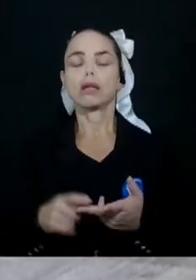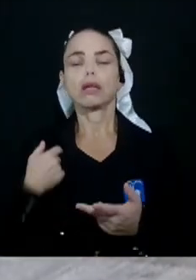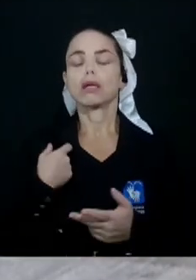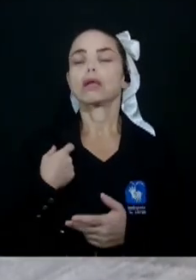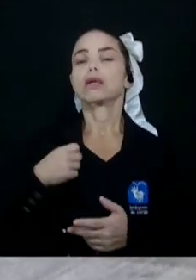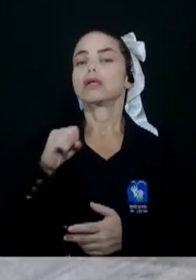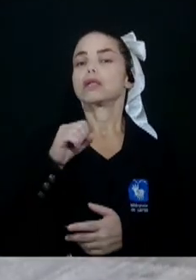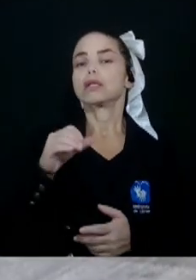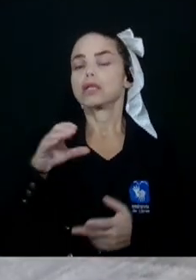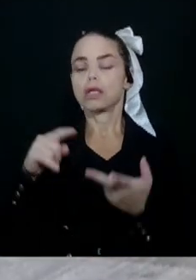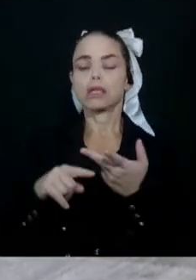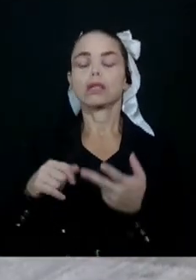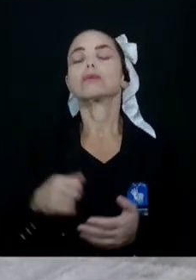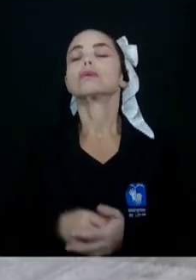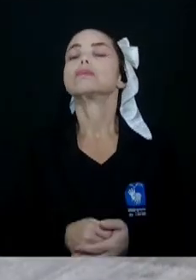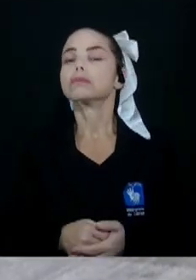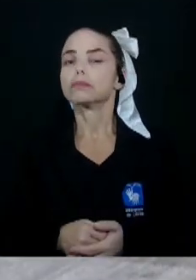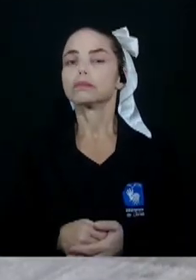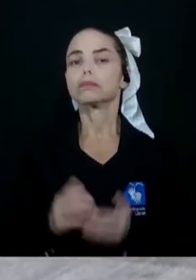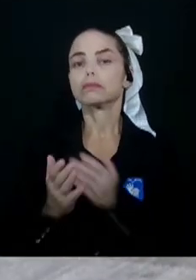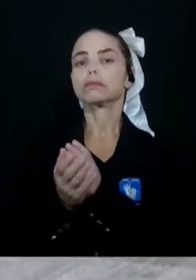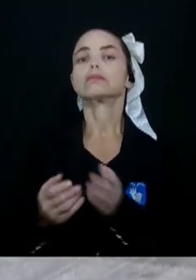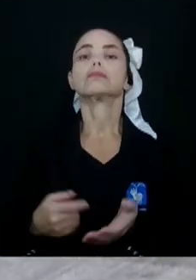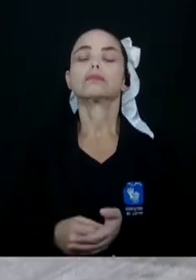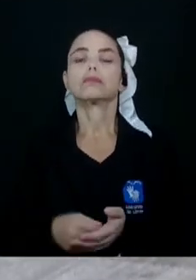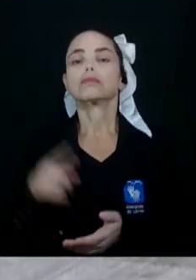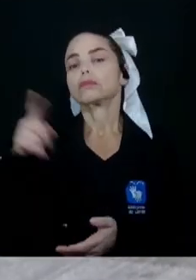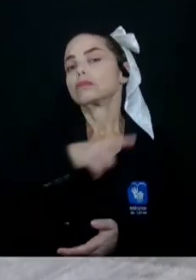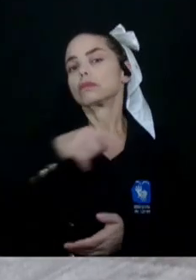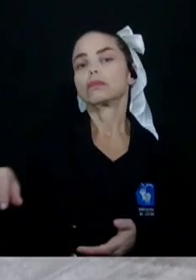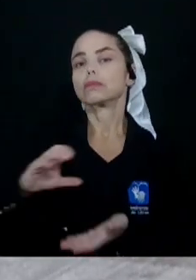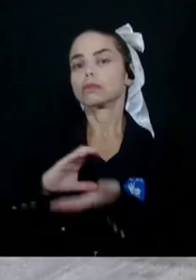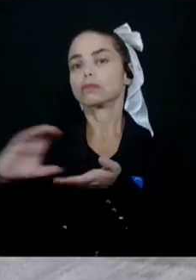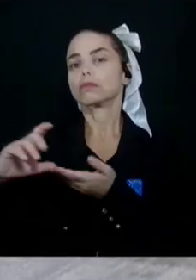também praticamente anulam as contribuições do SENAC,